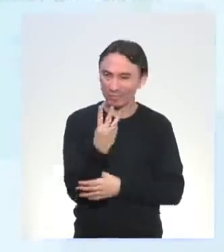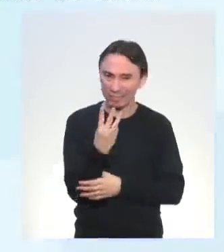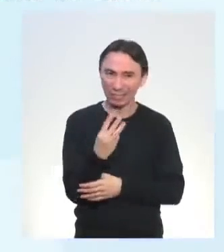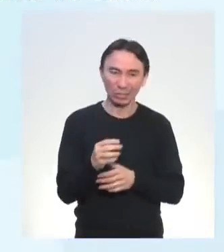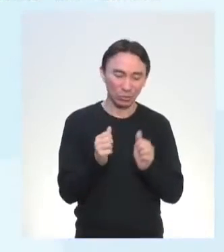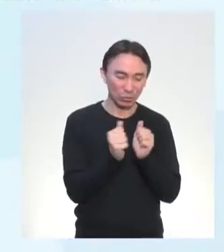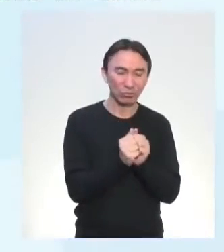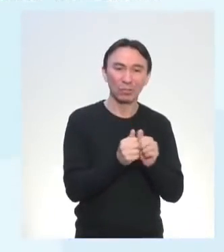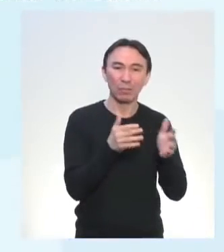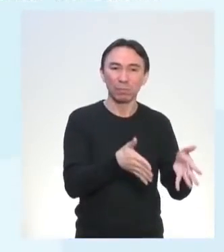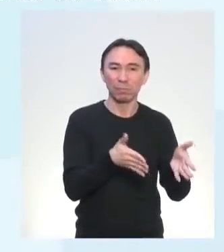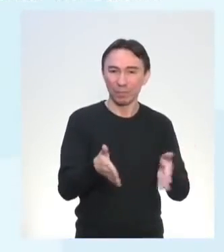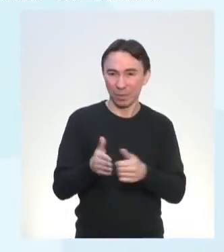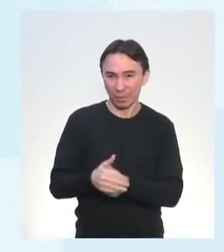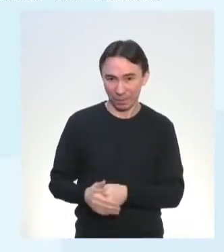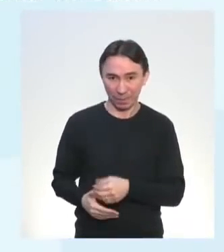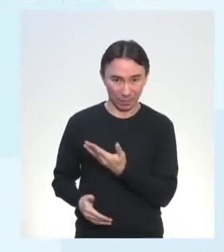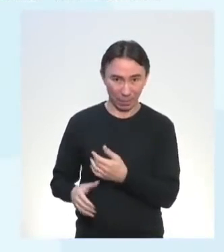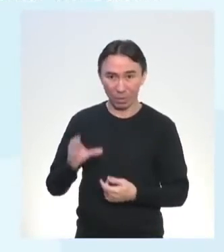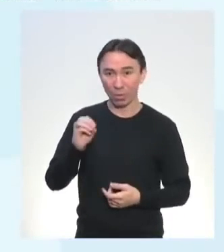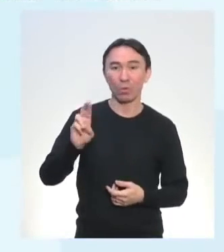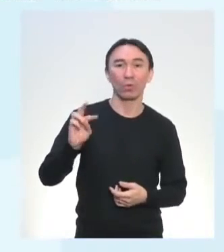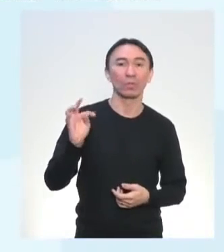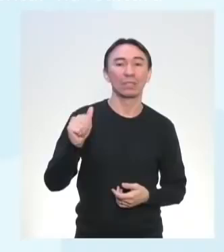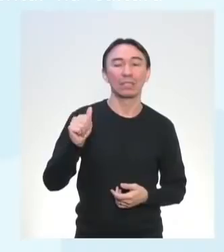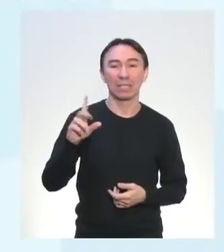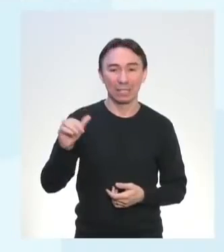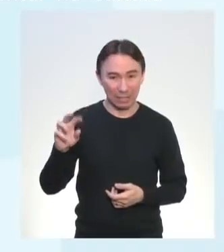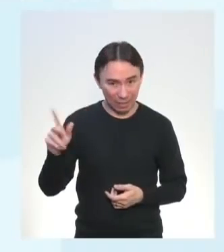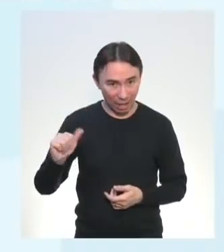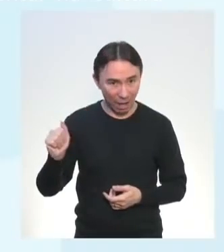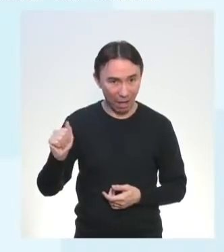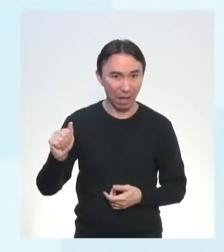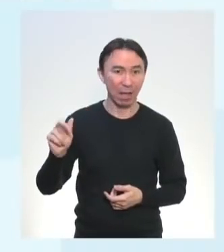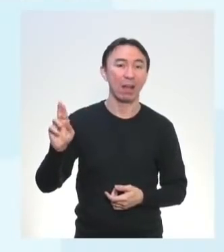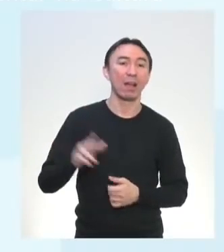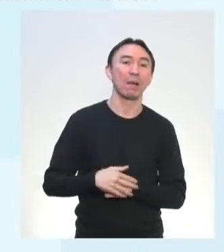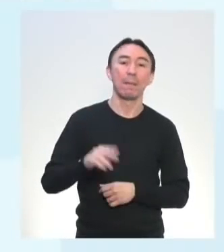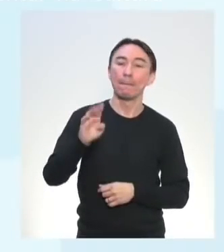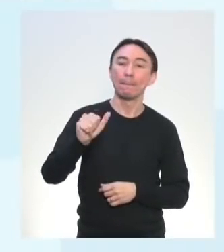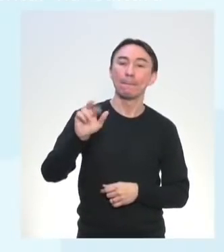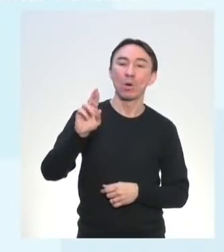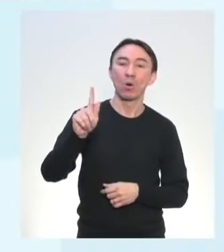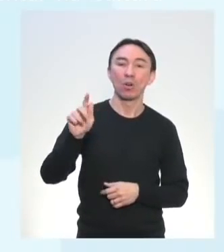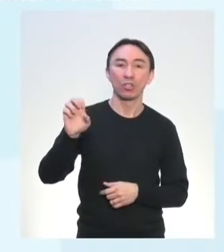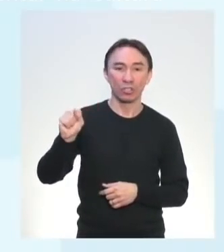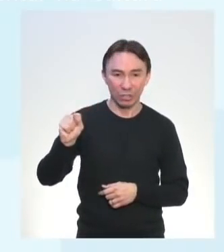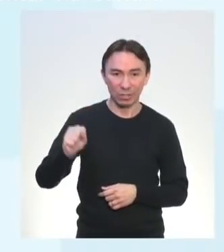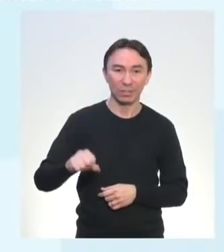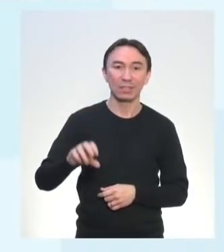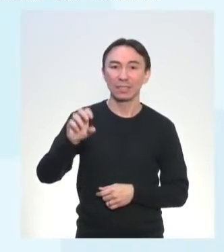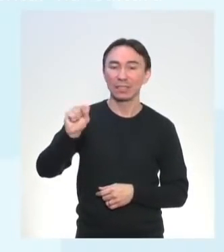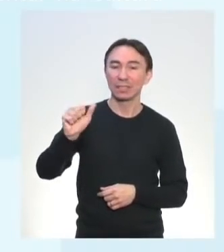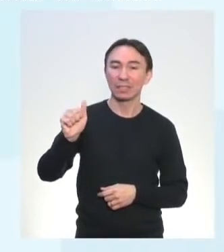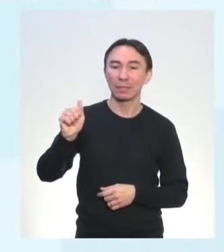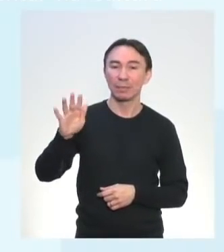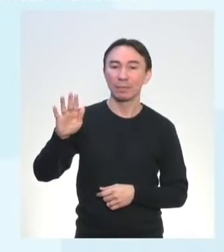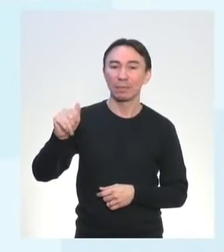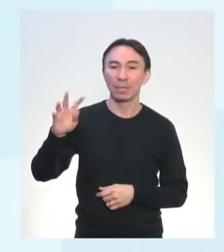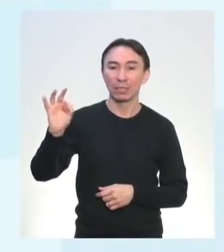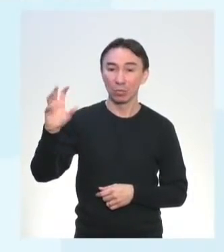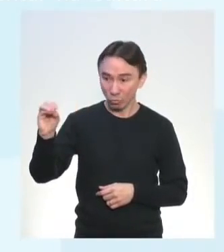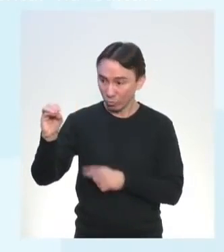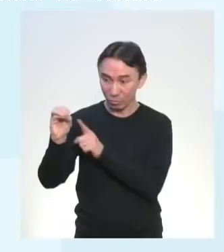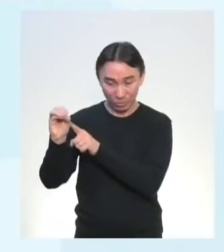tela, só para mostrar para eles, olha lá o texto. O cartunista que faleceu no último dia 30 e sua criação mais famosa, Mafalda,